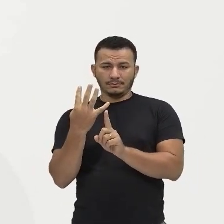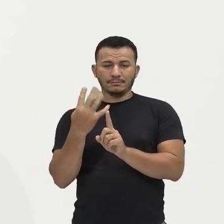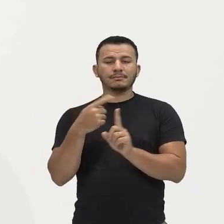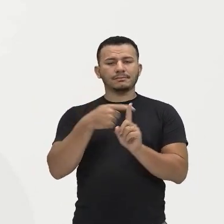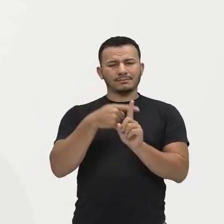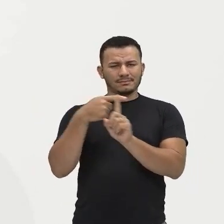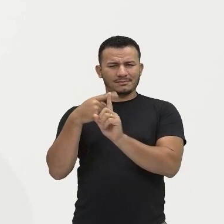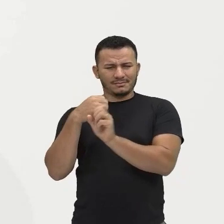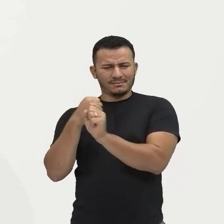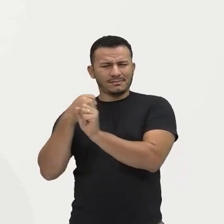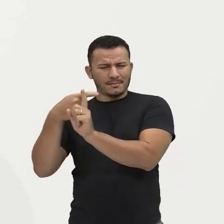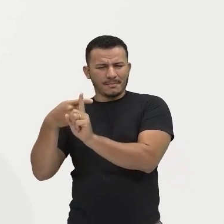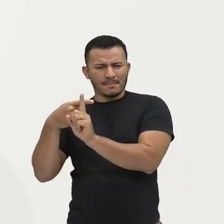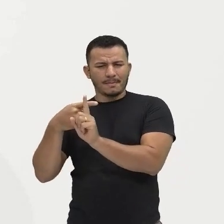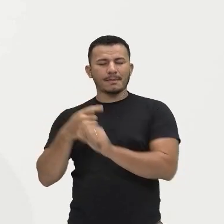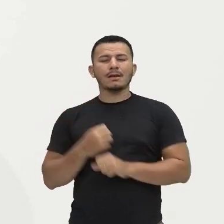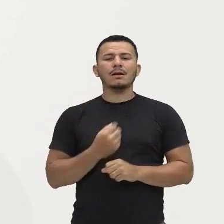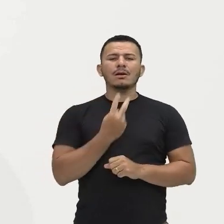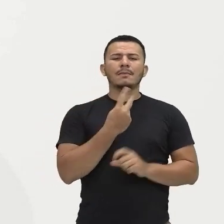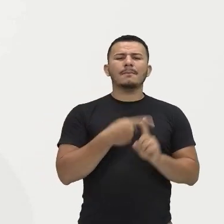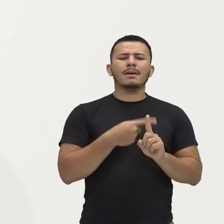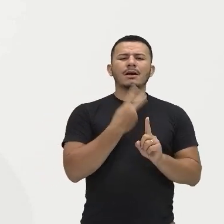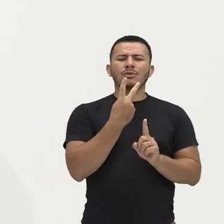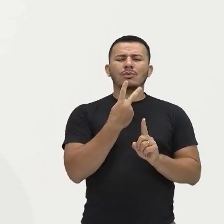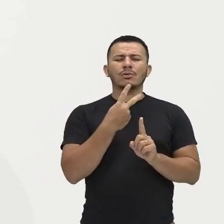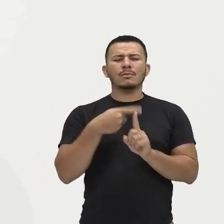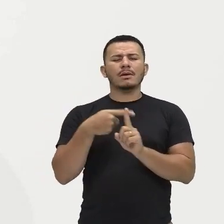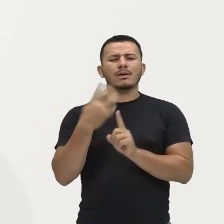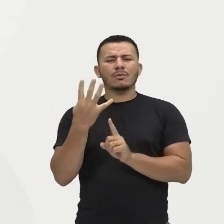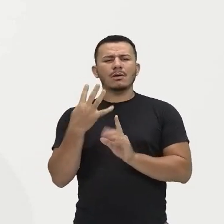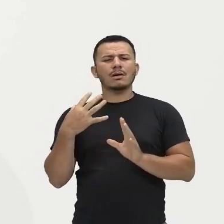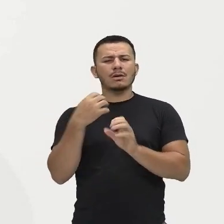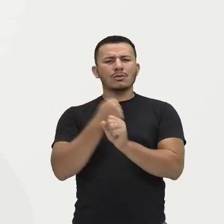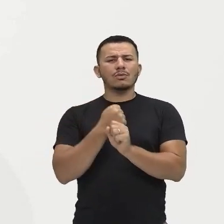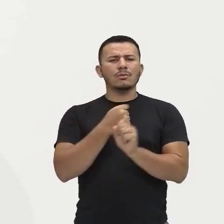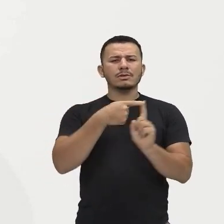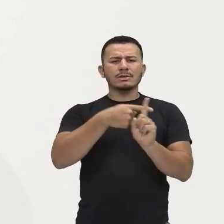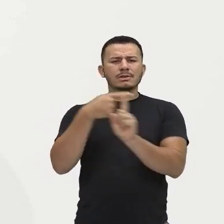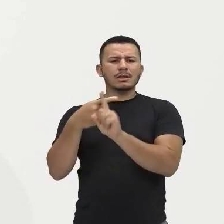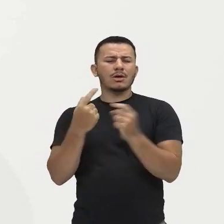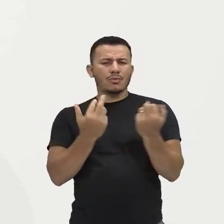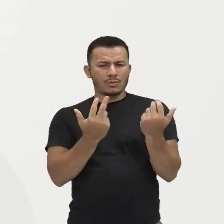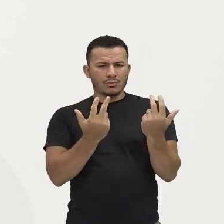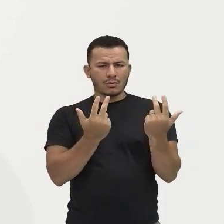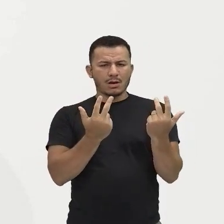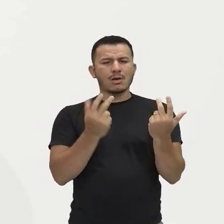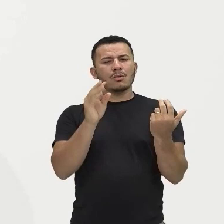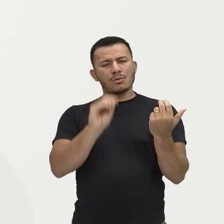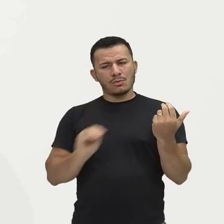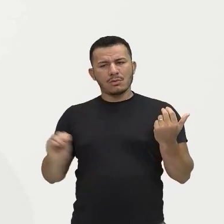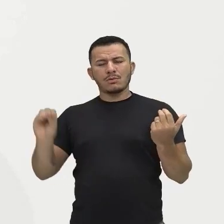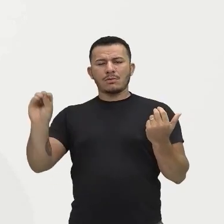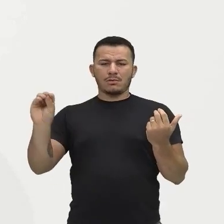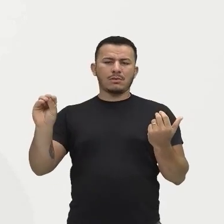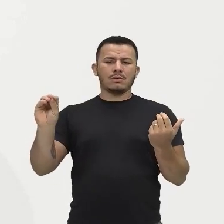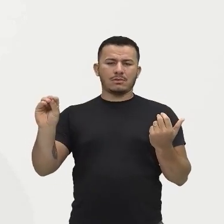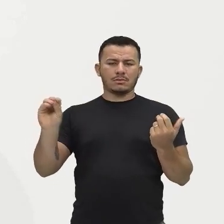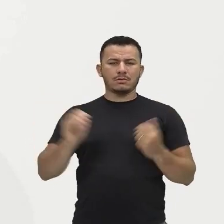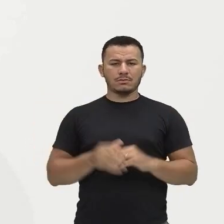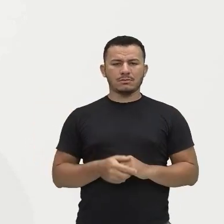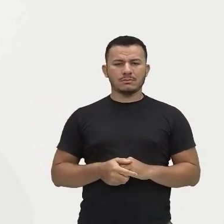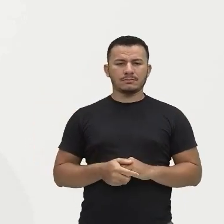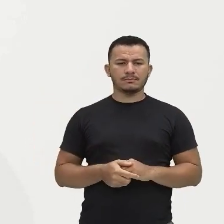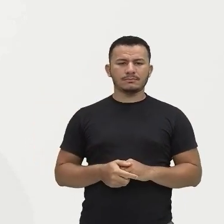mais 2 com mais 4, os sinais não são iguais, pessoal? São, né? Sinais